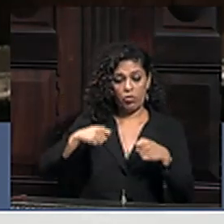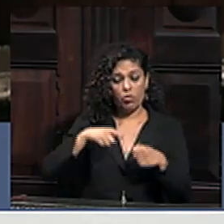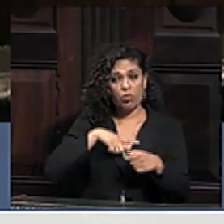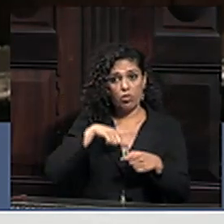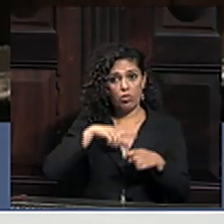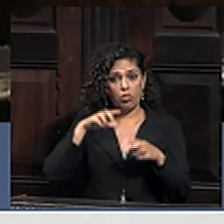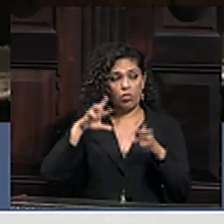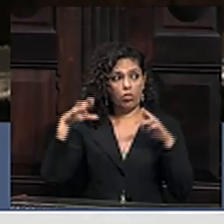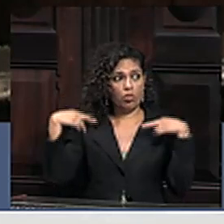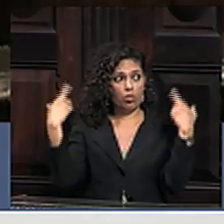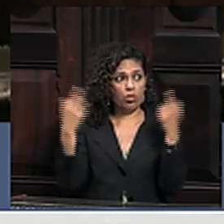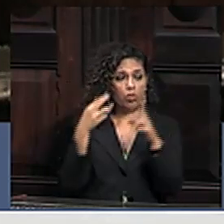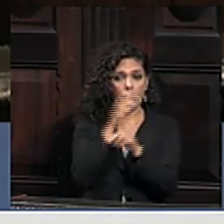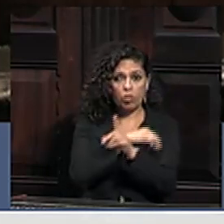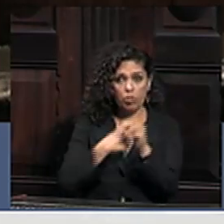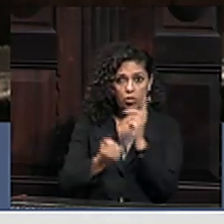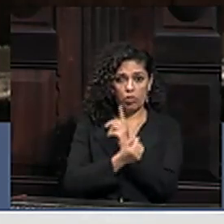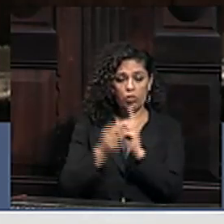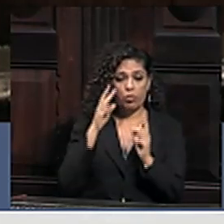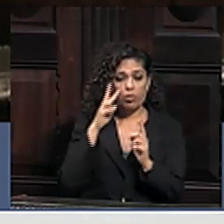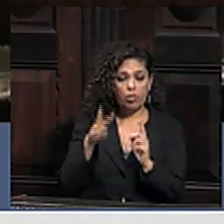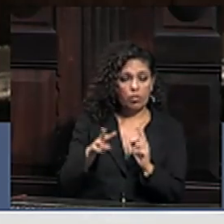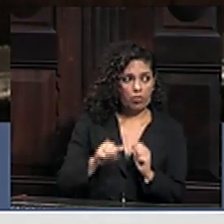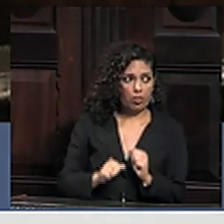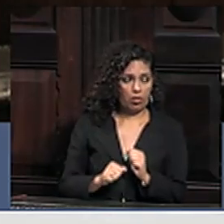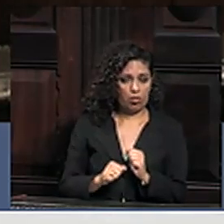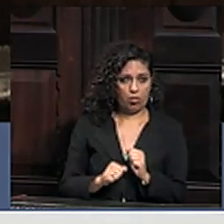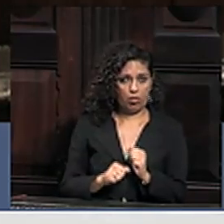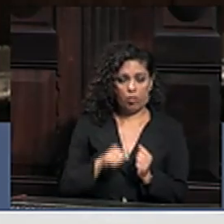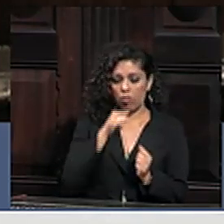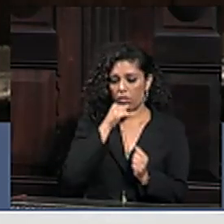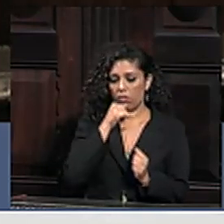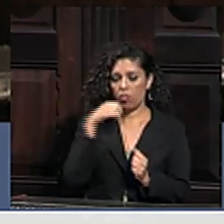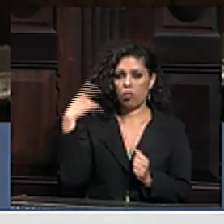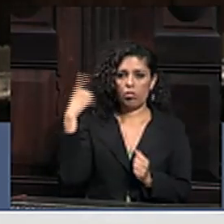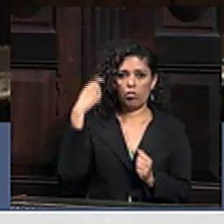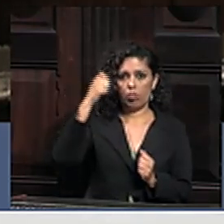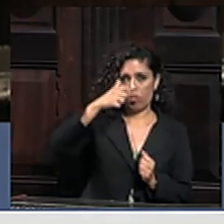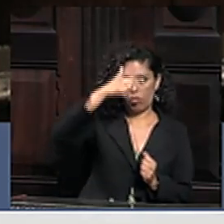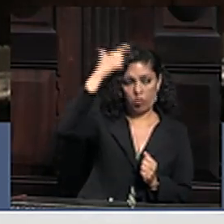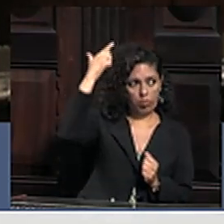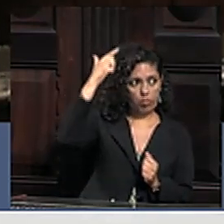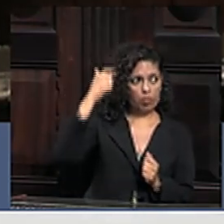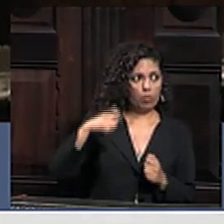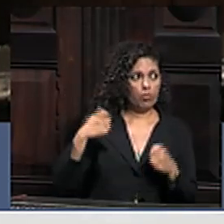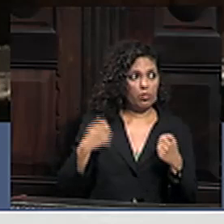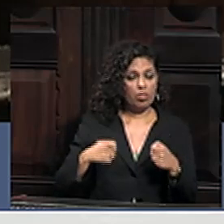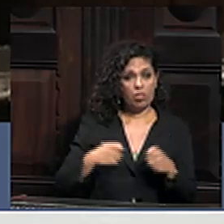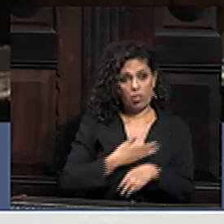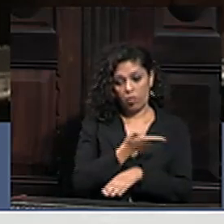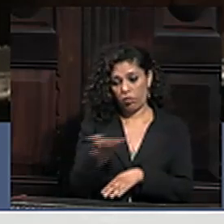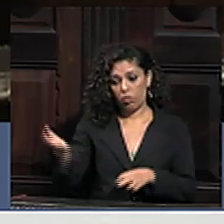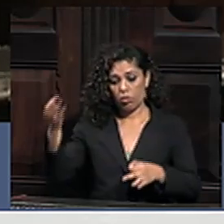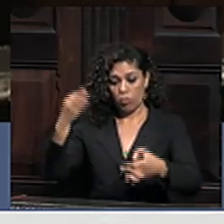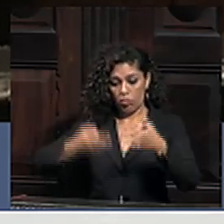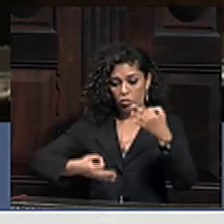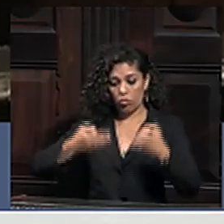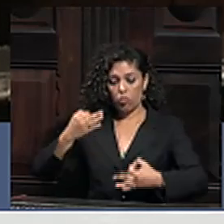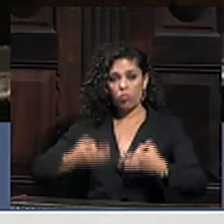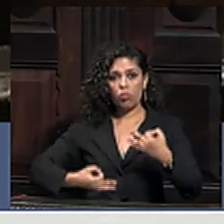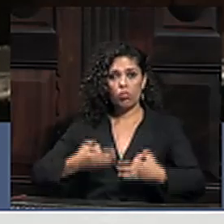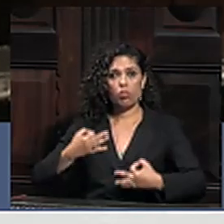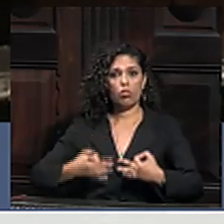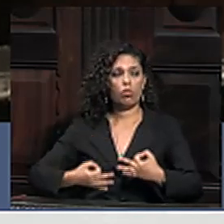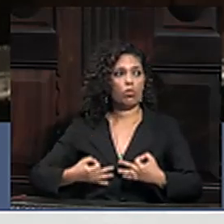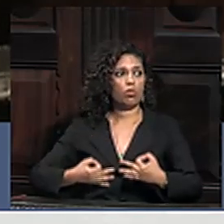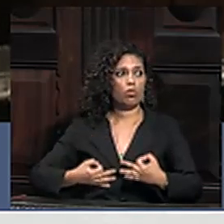parlamentares, se não me falha a memória, deputado Paulo Ramos, deputado Jânio Mendes, tiveram que ir para a Justiça para